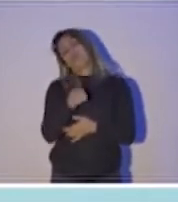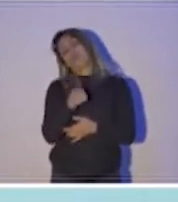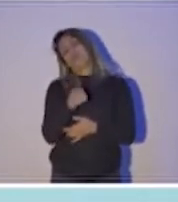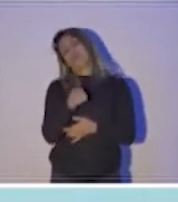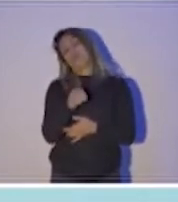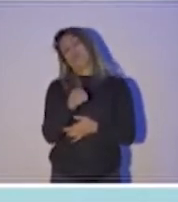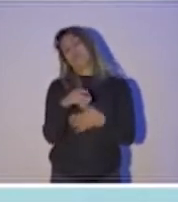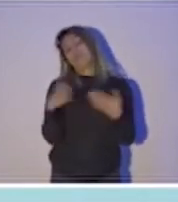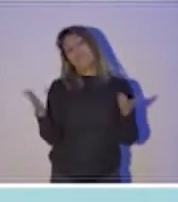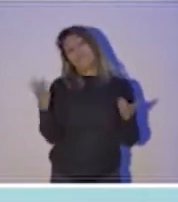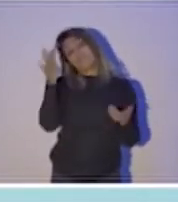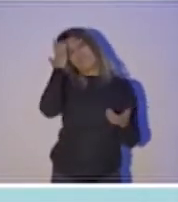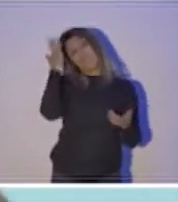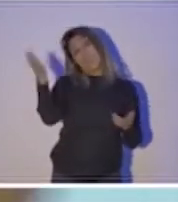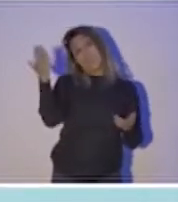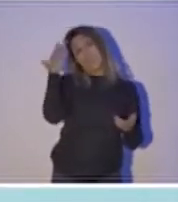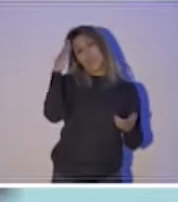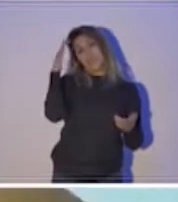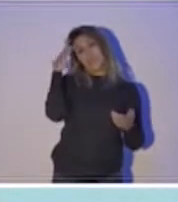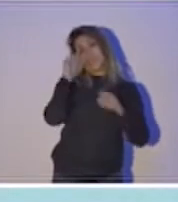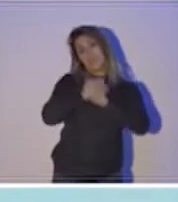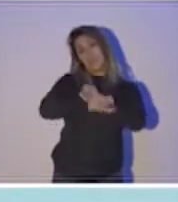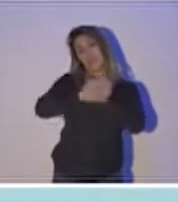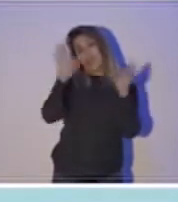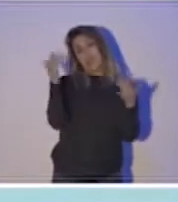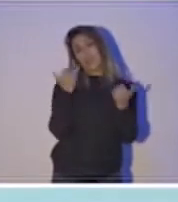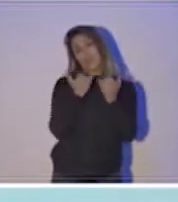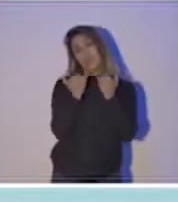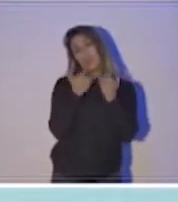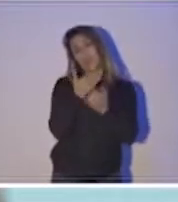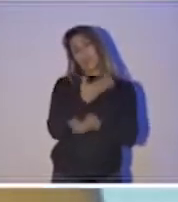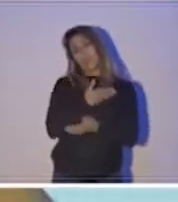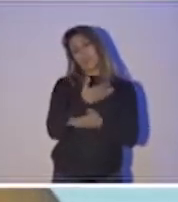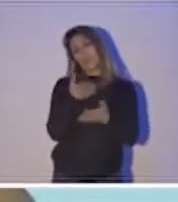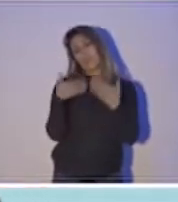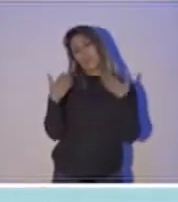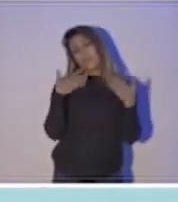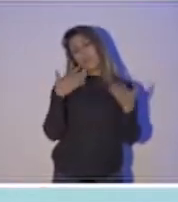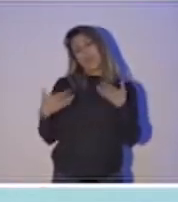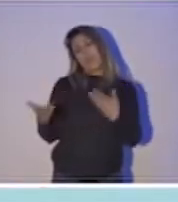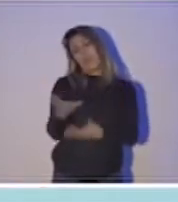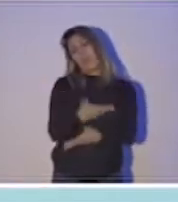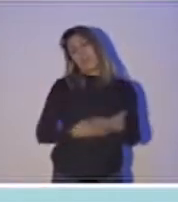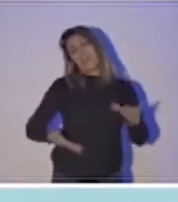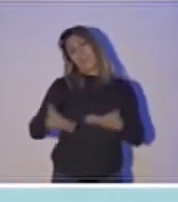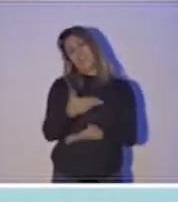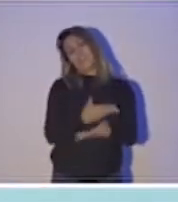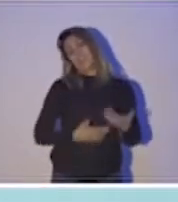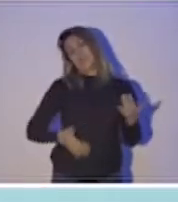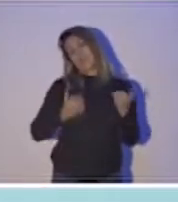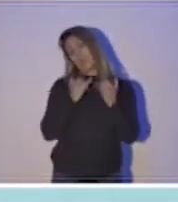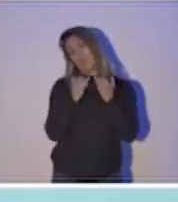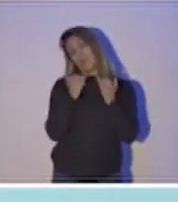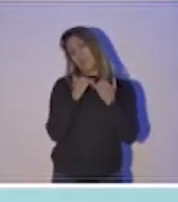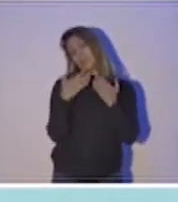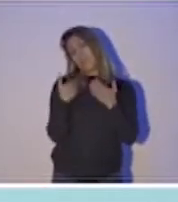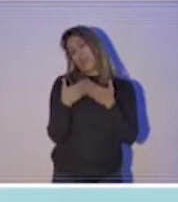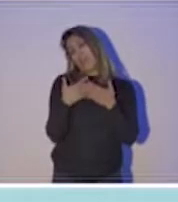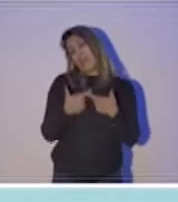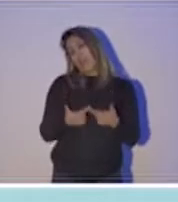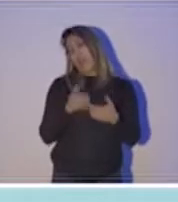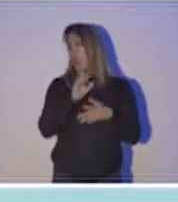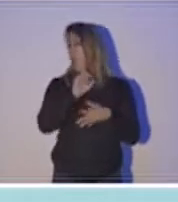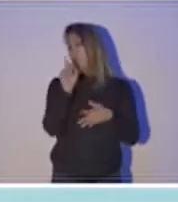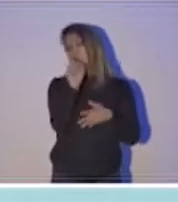gente se sente numa conversa entre amigos, e entre eu e o professor Rodolfo, eu posso dizer irmãos. E por